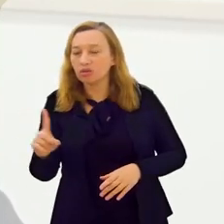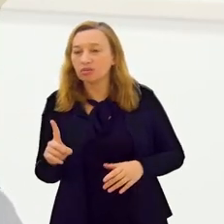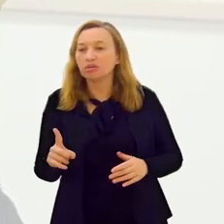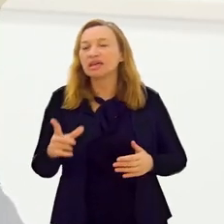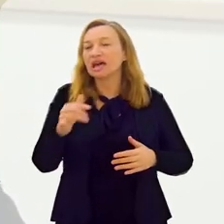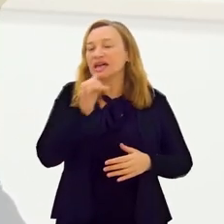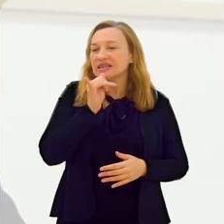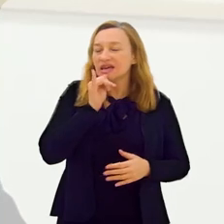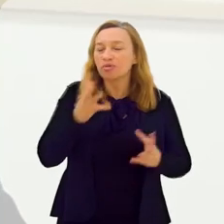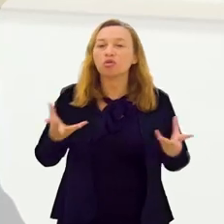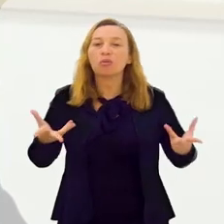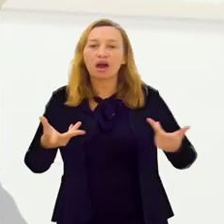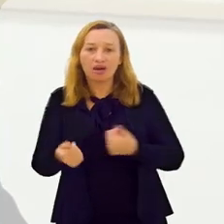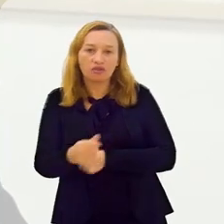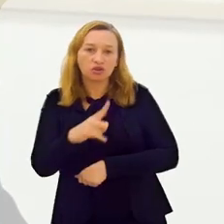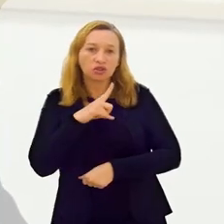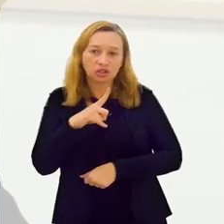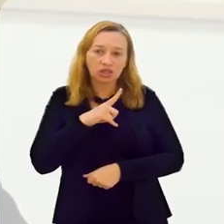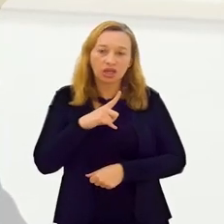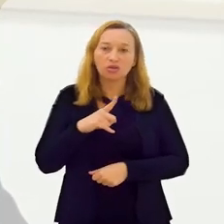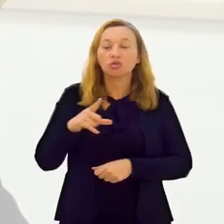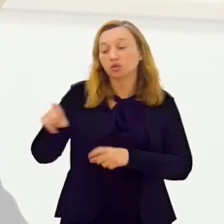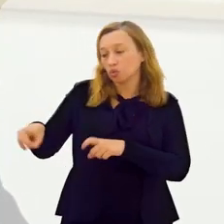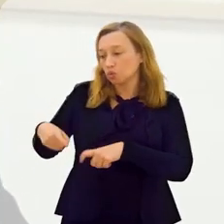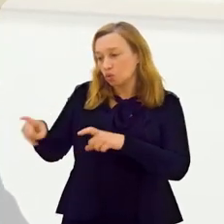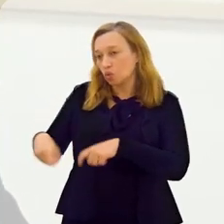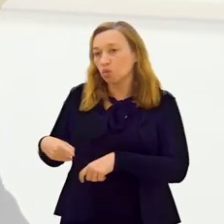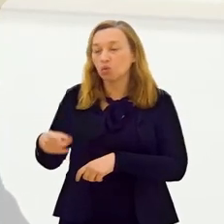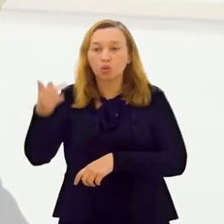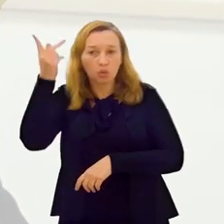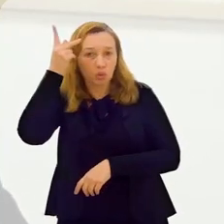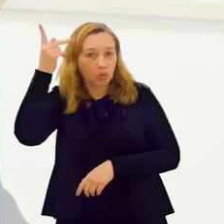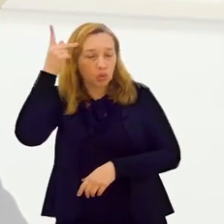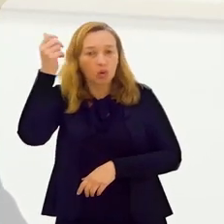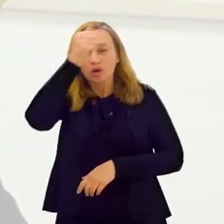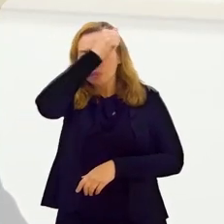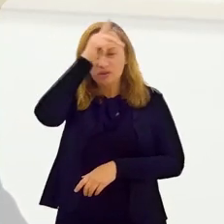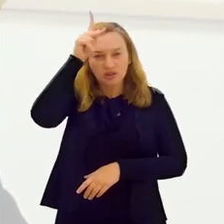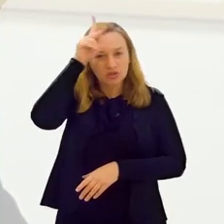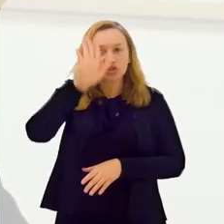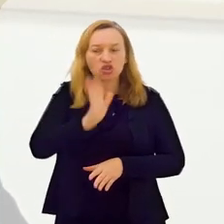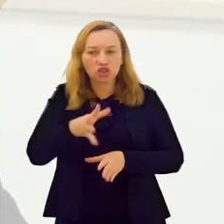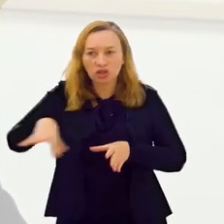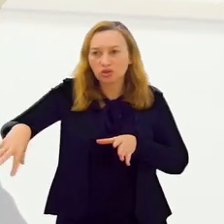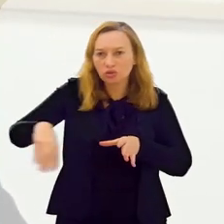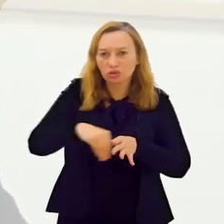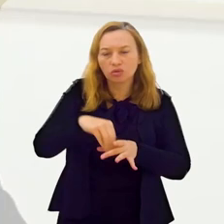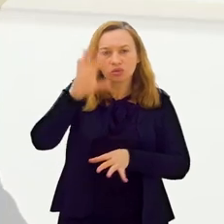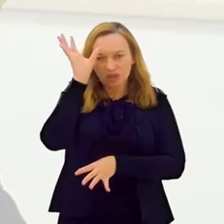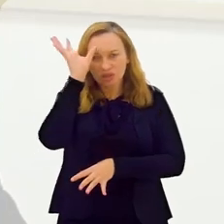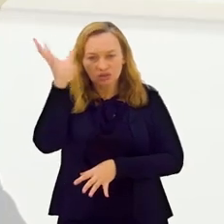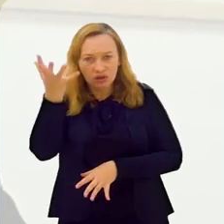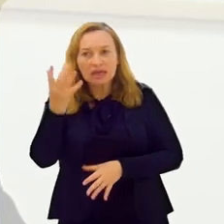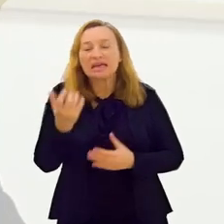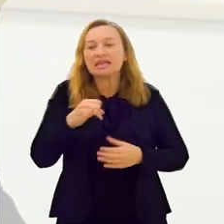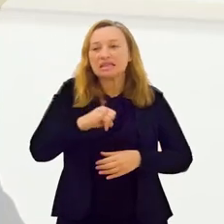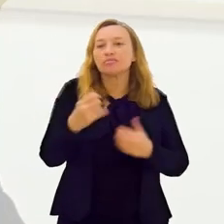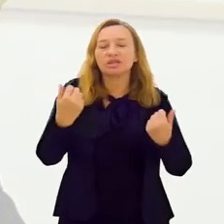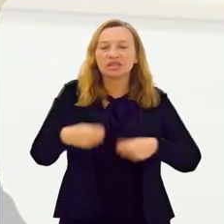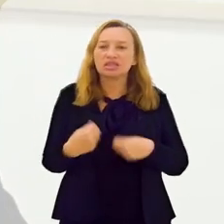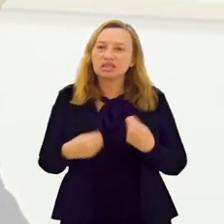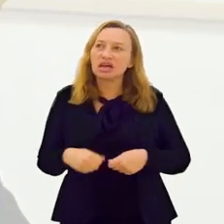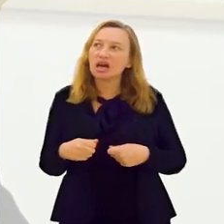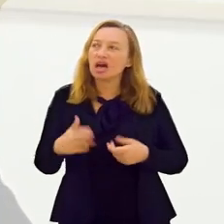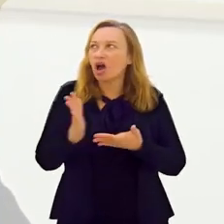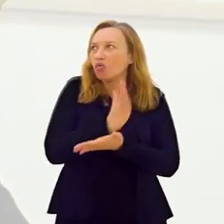orgânicos ou não. Portanto, nós temos exemplos maravilhosos no interior de São Paulo, de prefeituras que já estão implementando essas